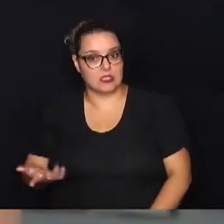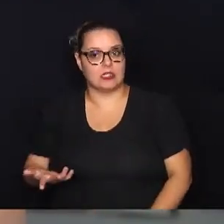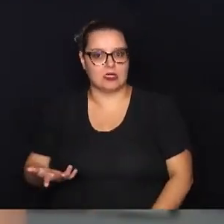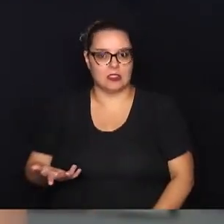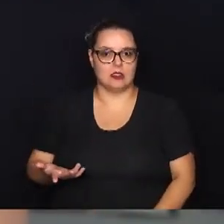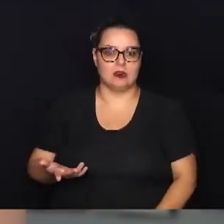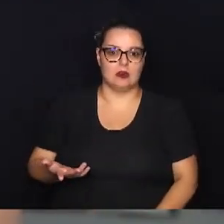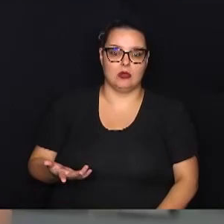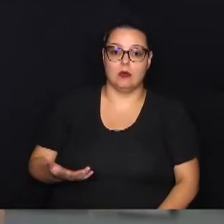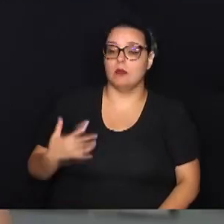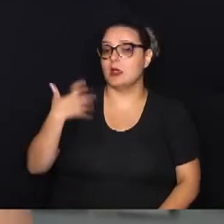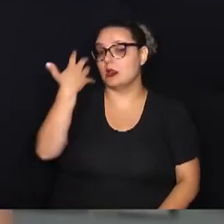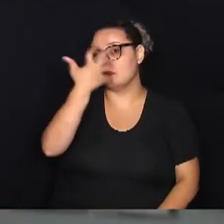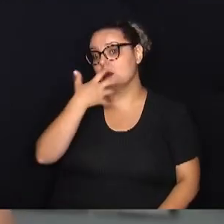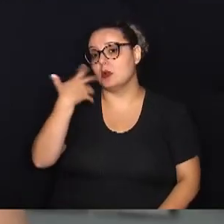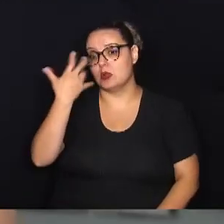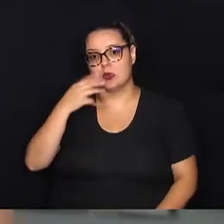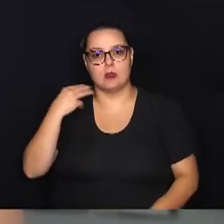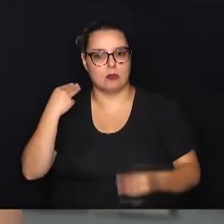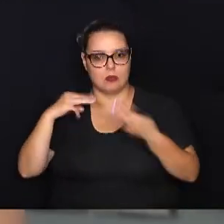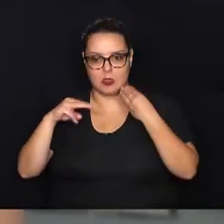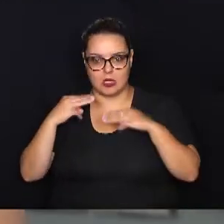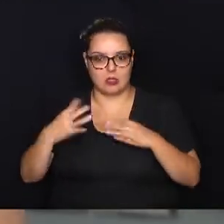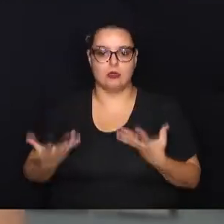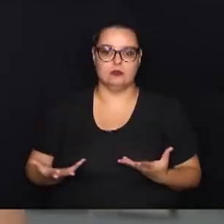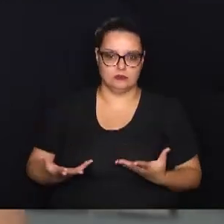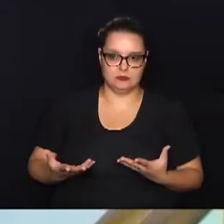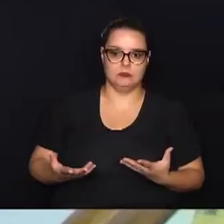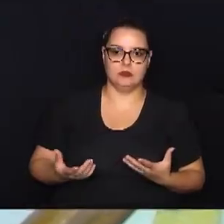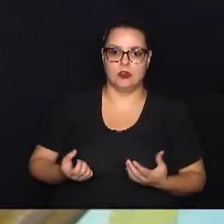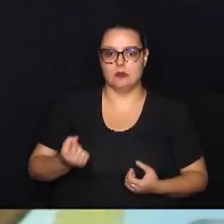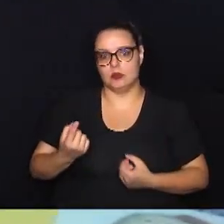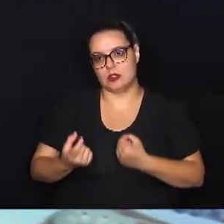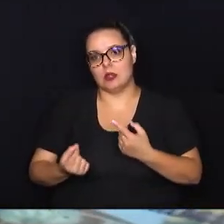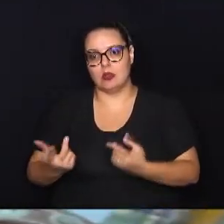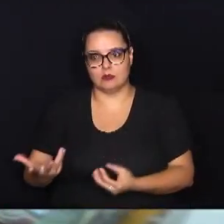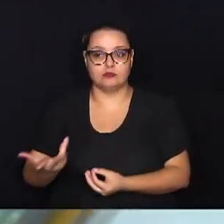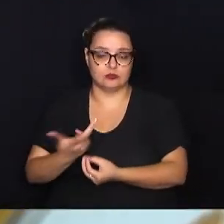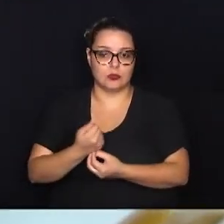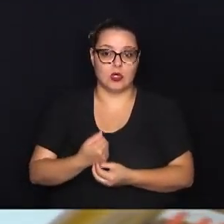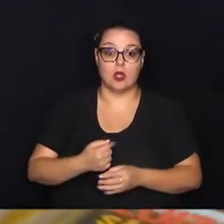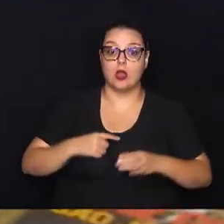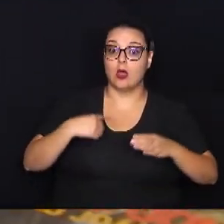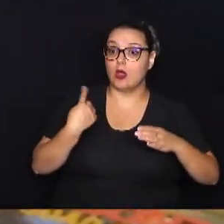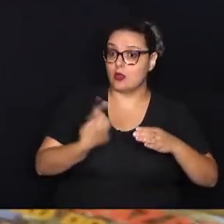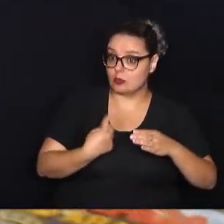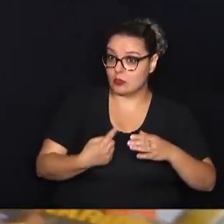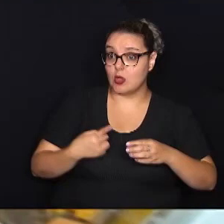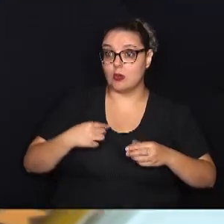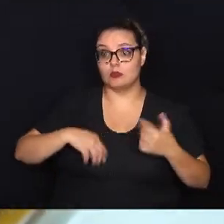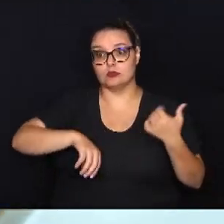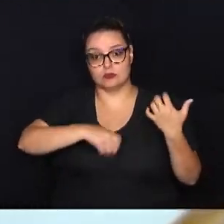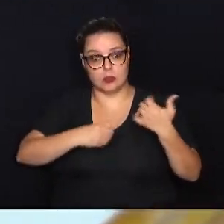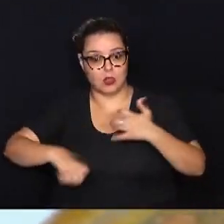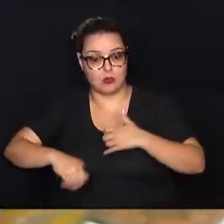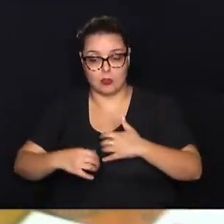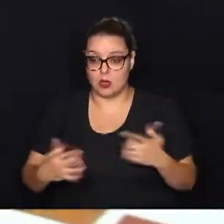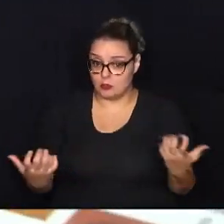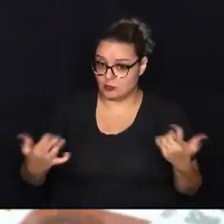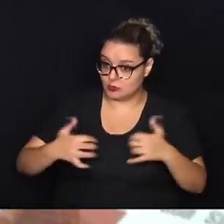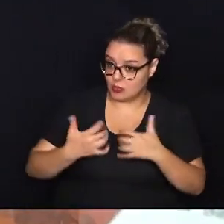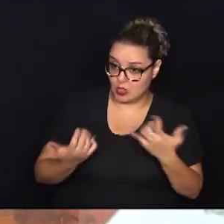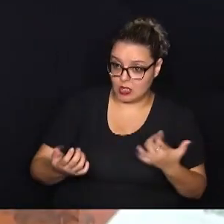Pela sua paixão pela música e por determinados artistas. Coleções de música instrumental, trilhas